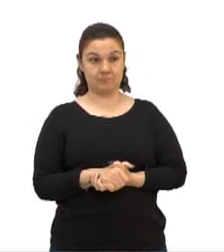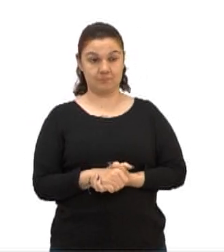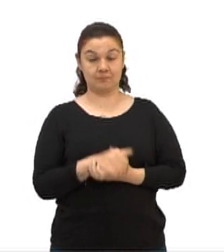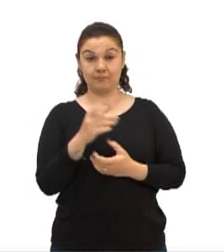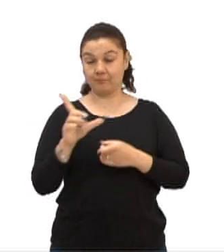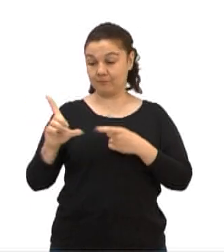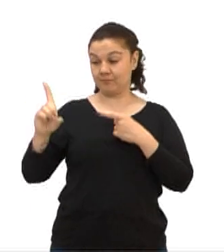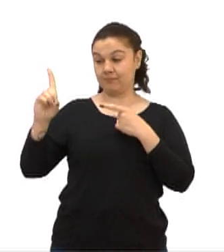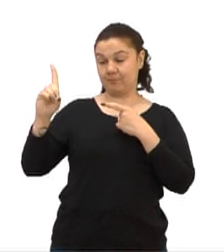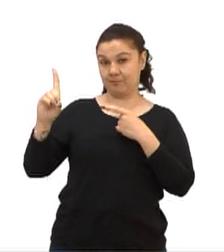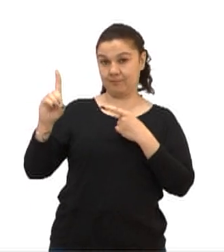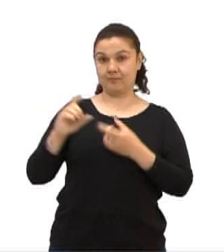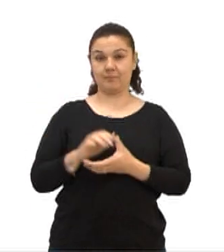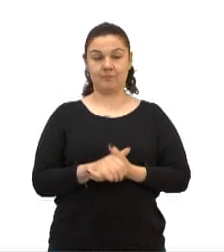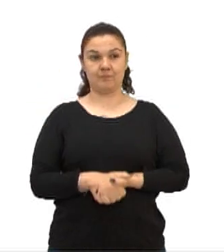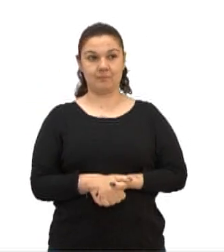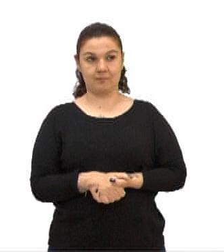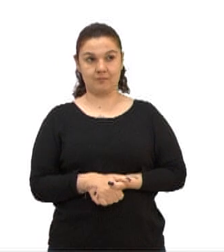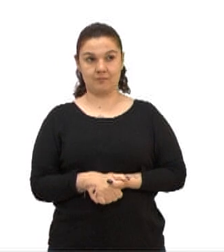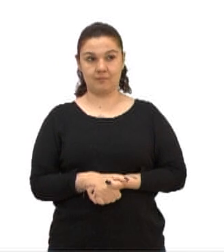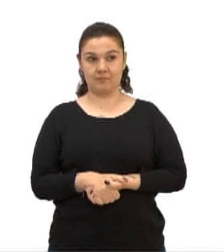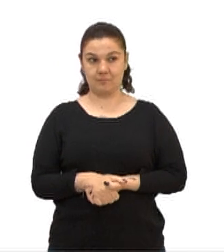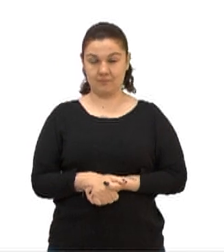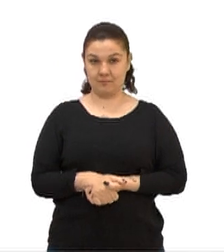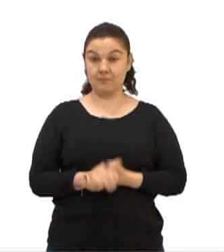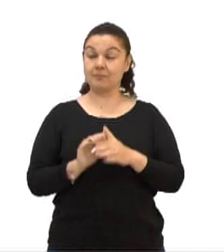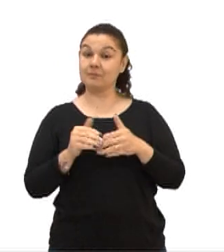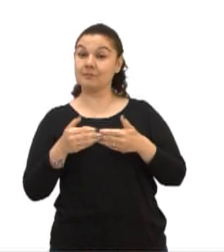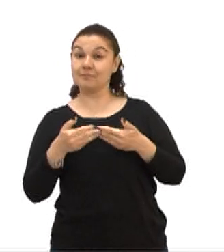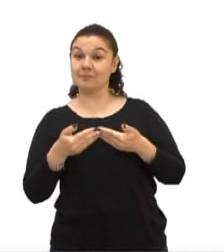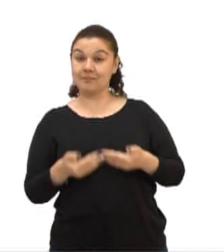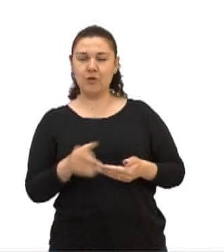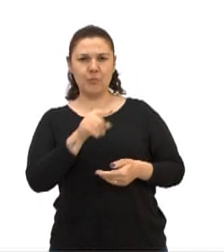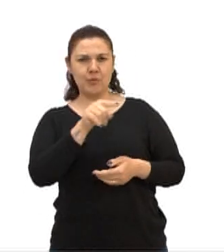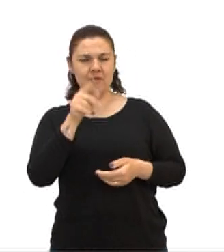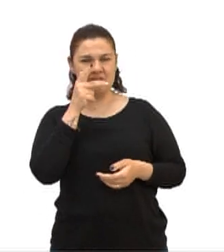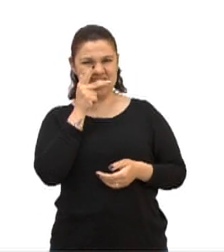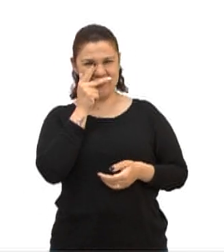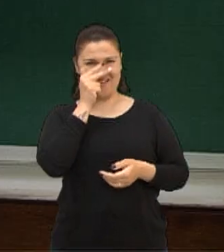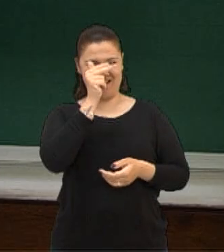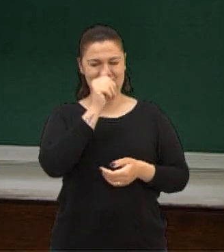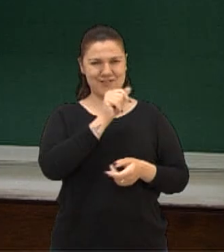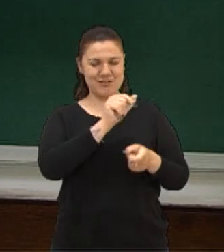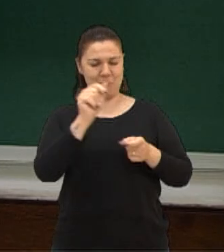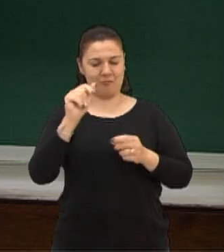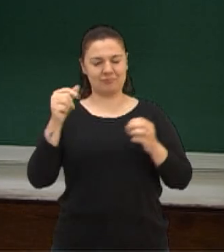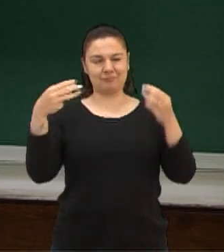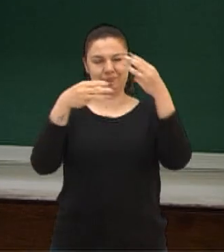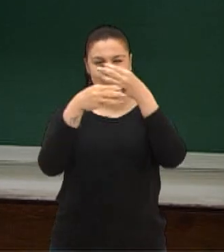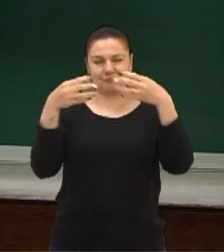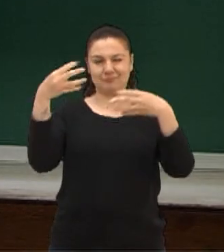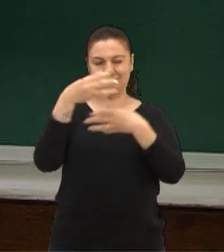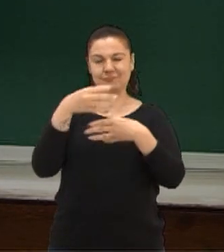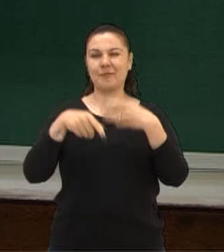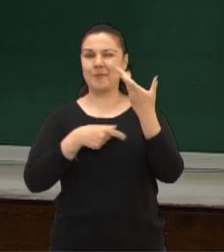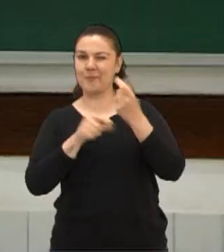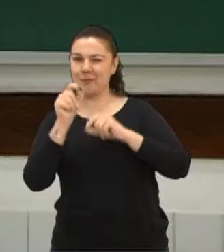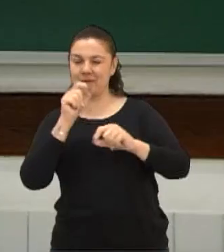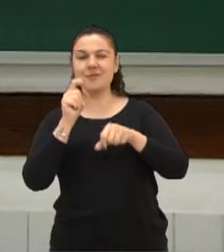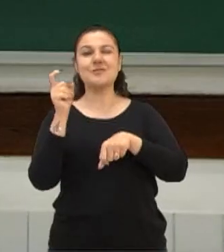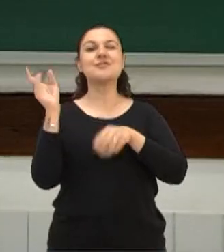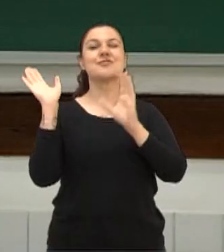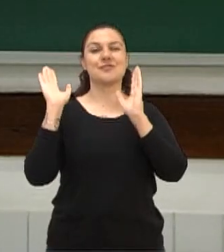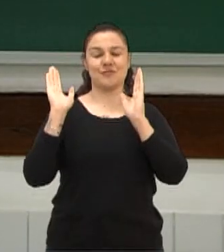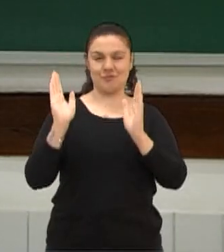sílabas métricas ou 14 sílabas métricas. O que será que esses sonetos mais tradicionais possuem? Nós